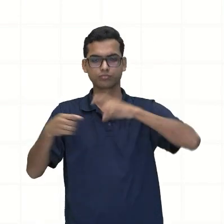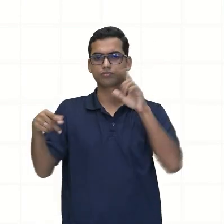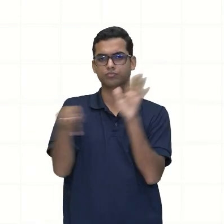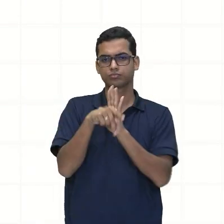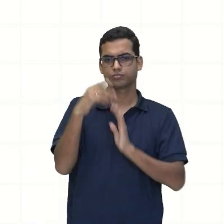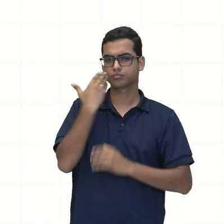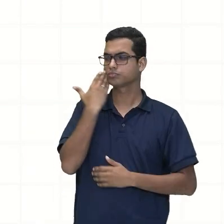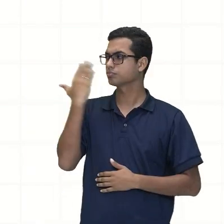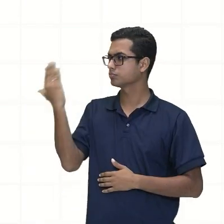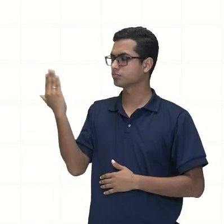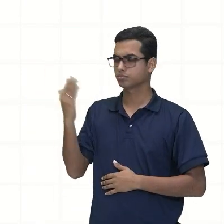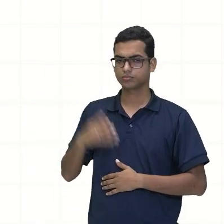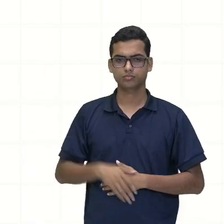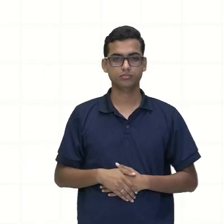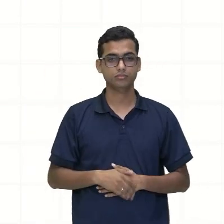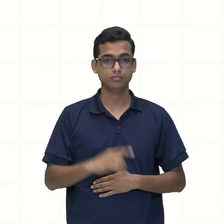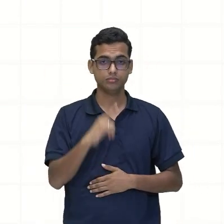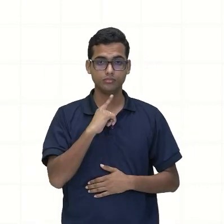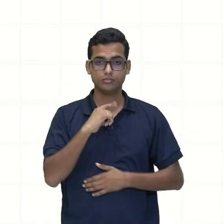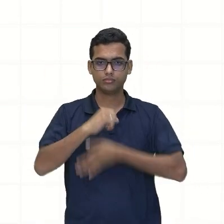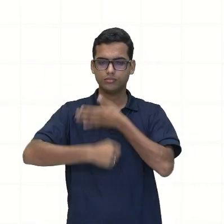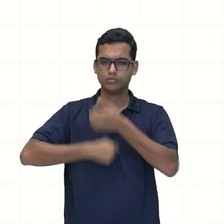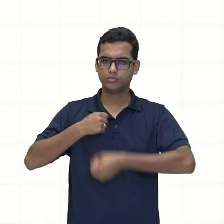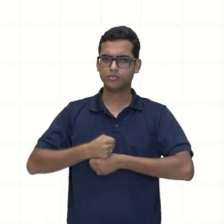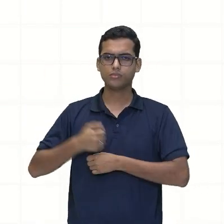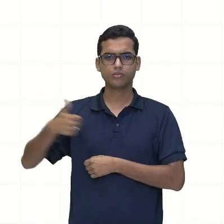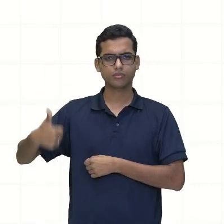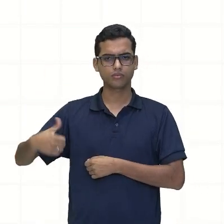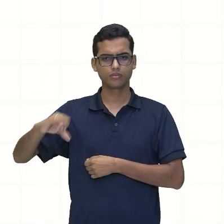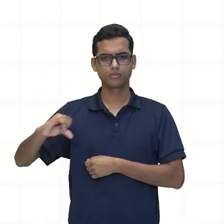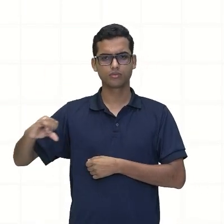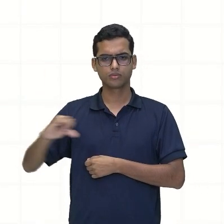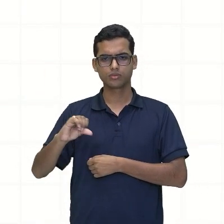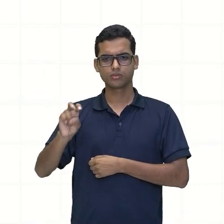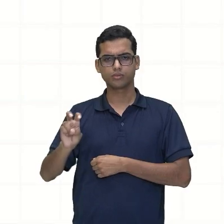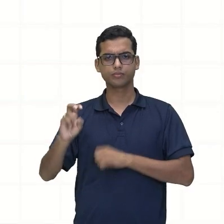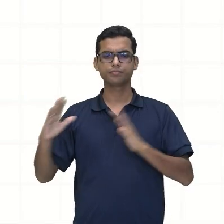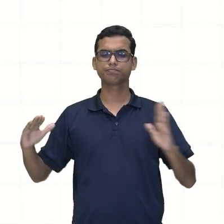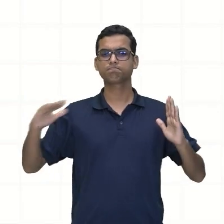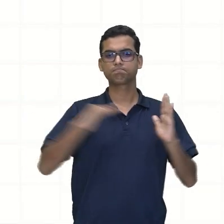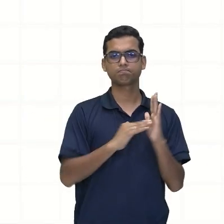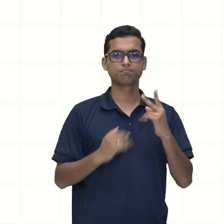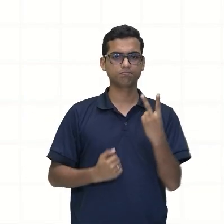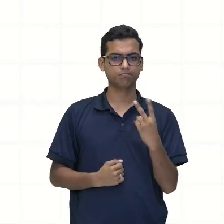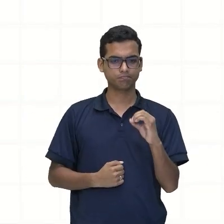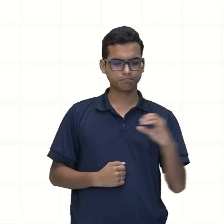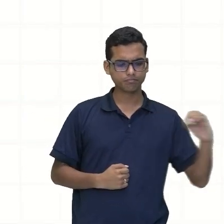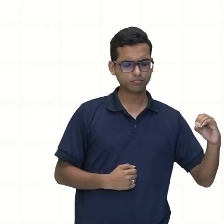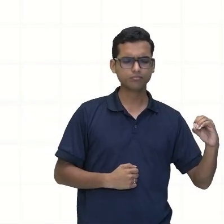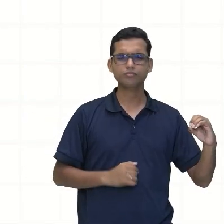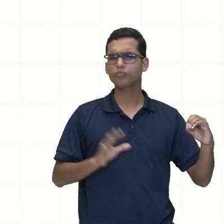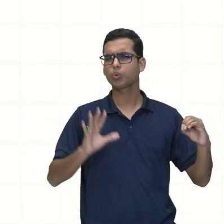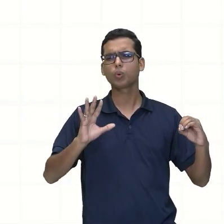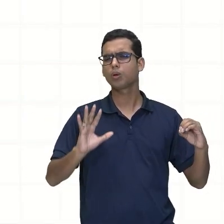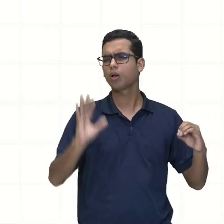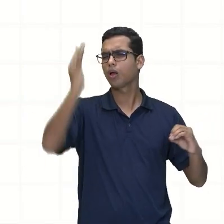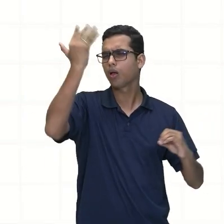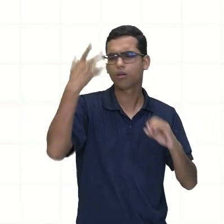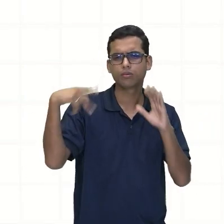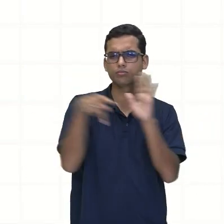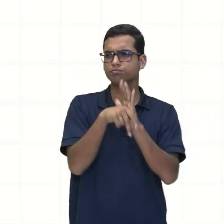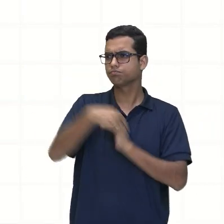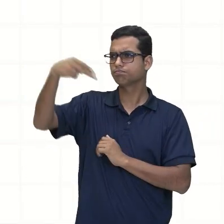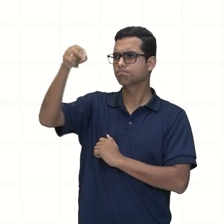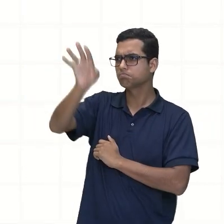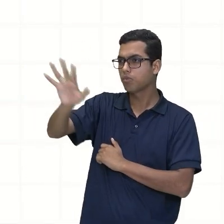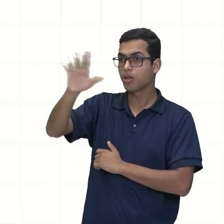temos de 1995 até 2000. E o que ocorre no Nordeste durante esse período, né? Nós temos a industrialização,